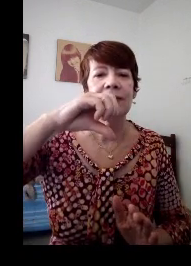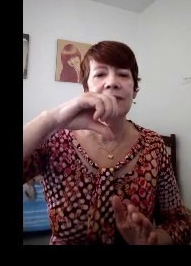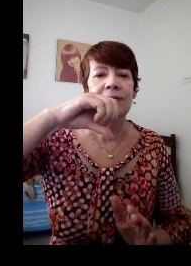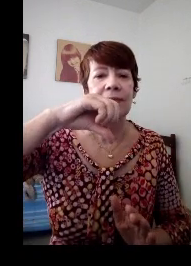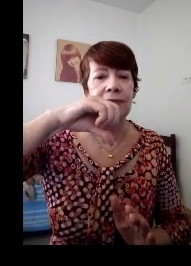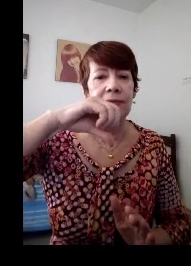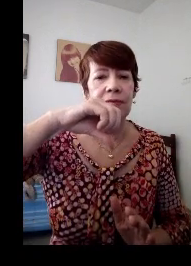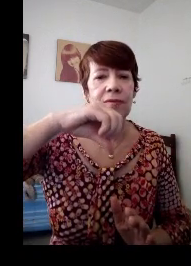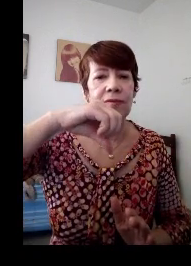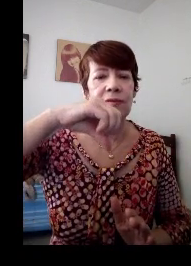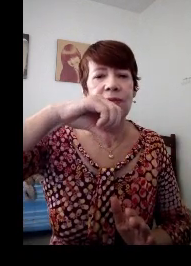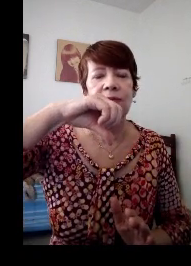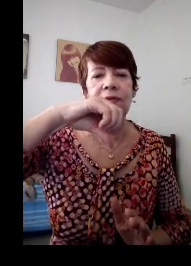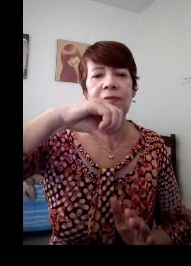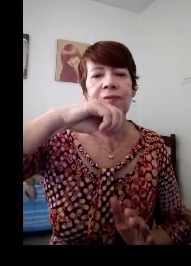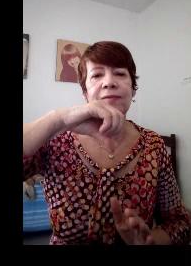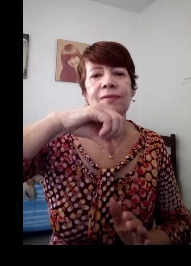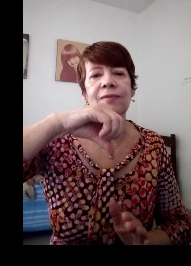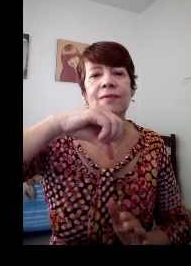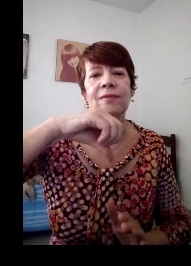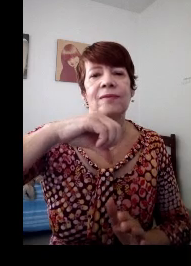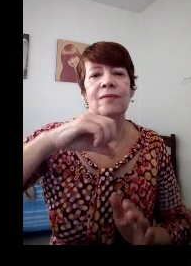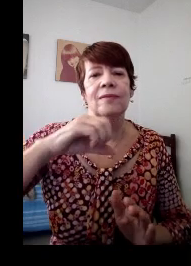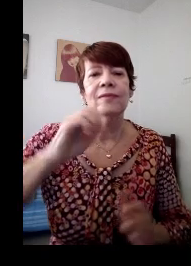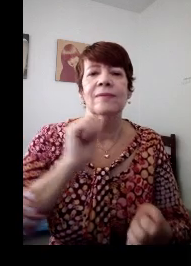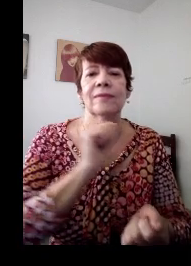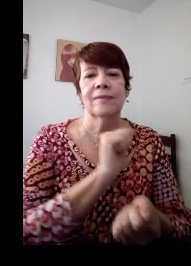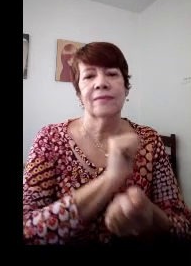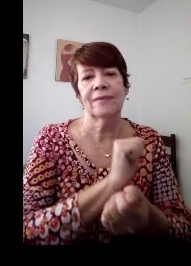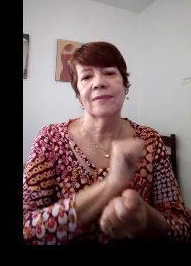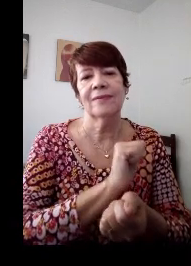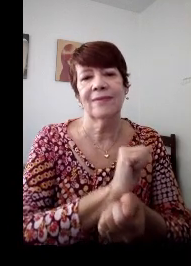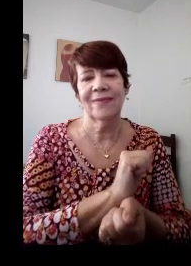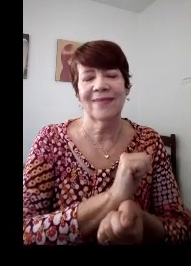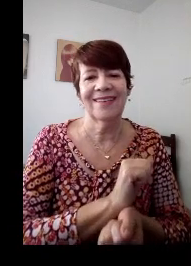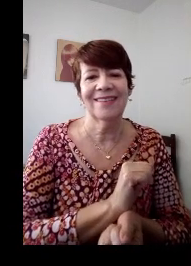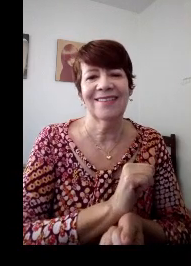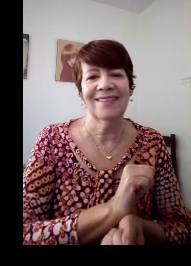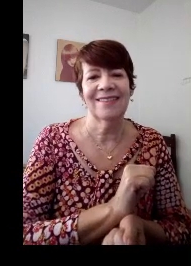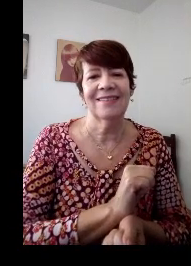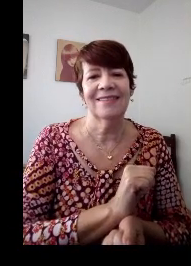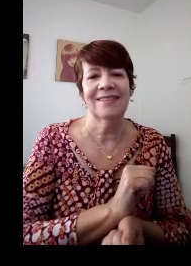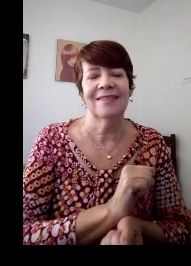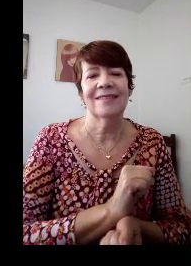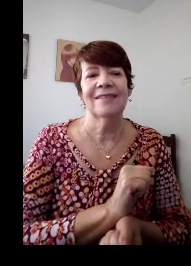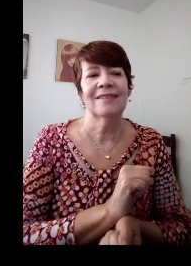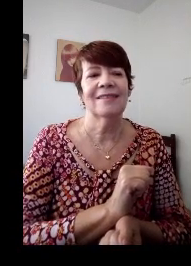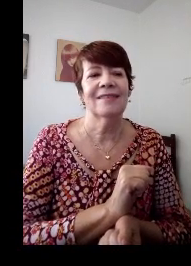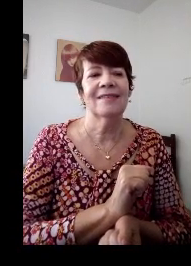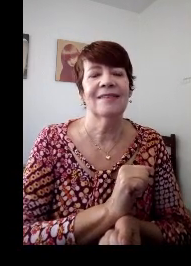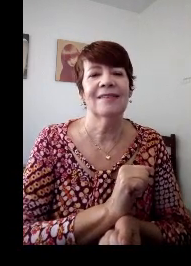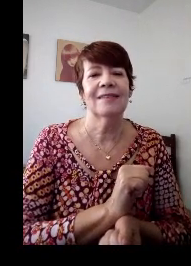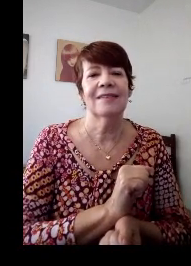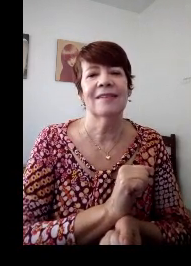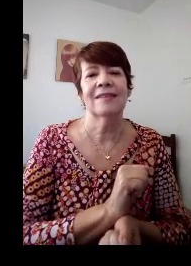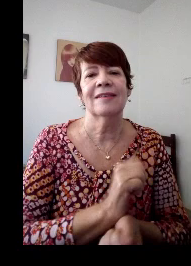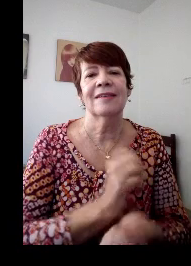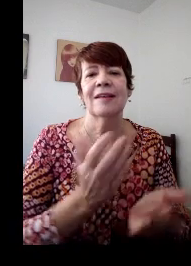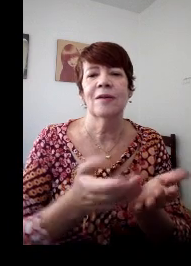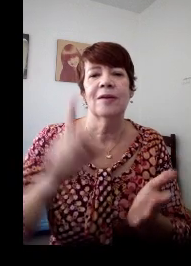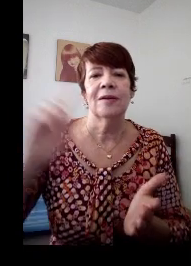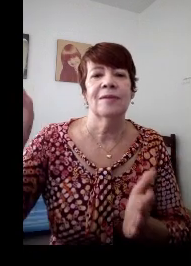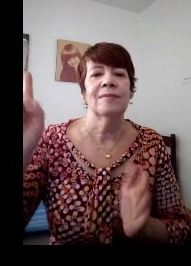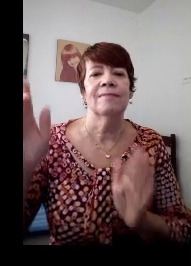lá no capítulo 39, você abrindo a sua Bíblia, abra a sua Bíblia,